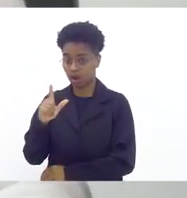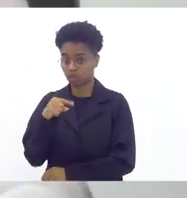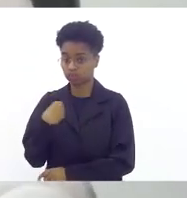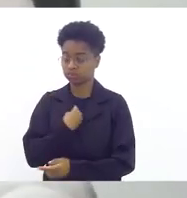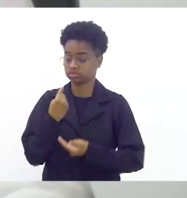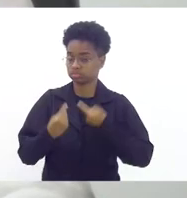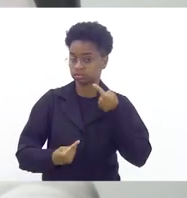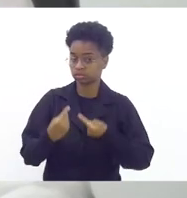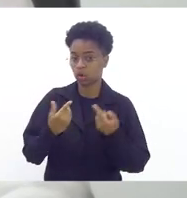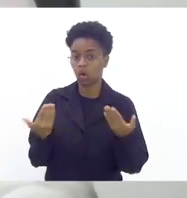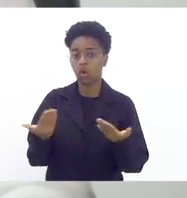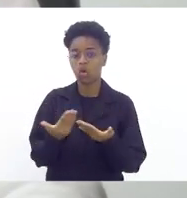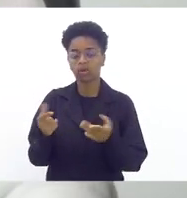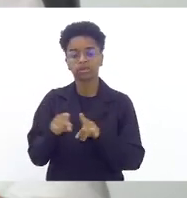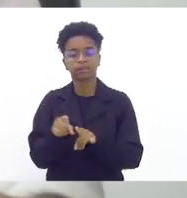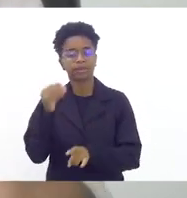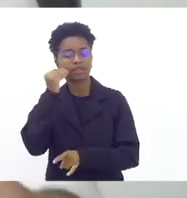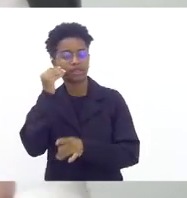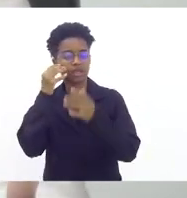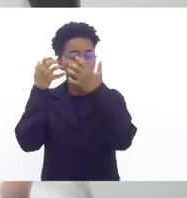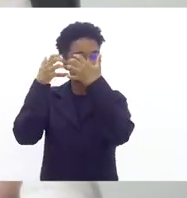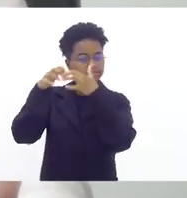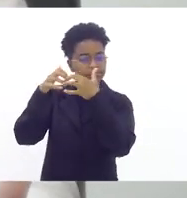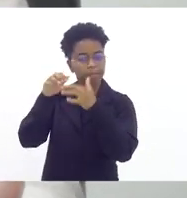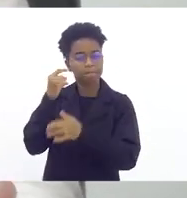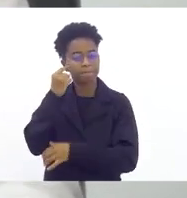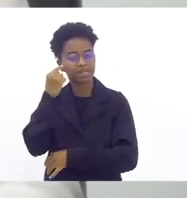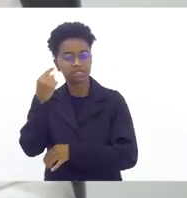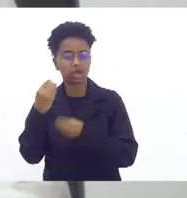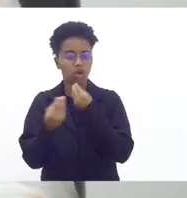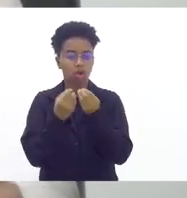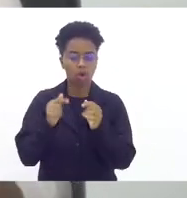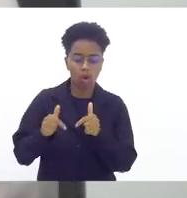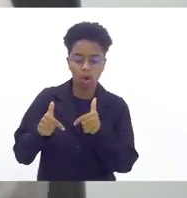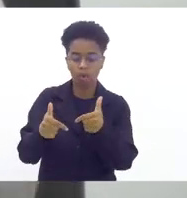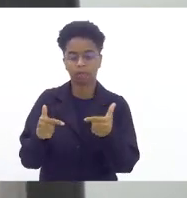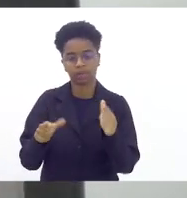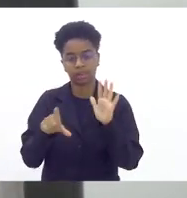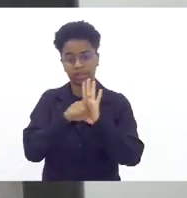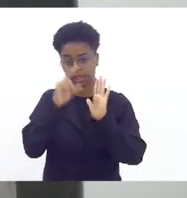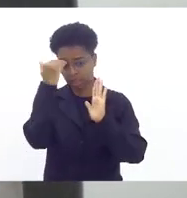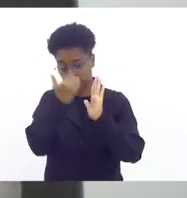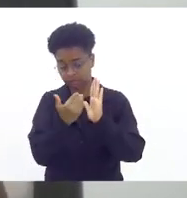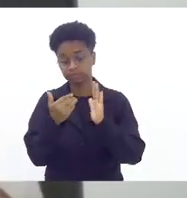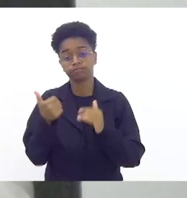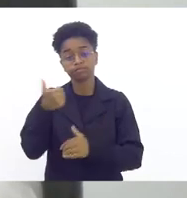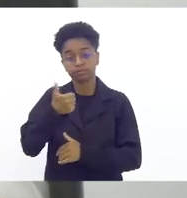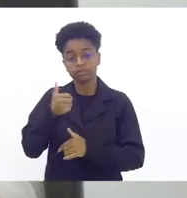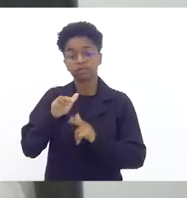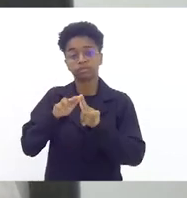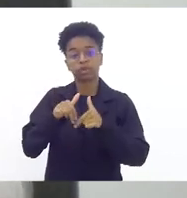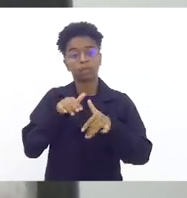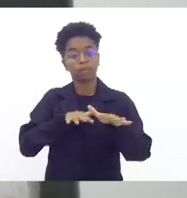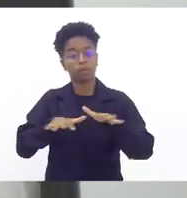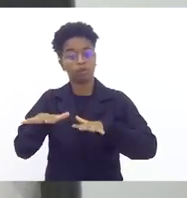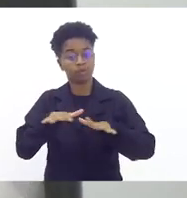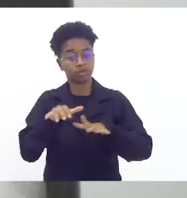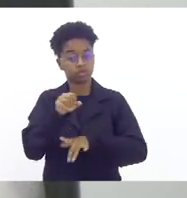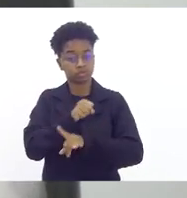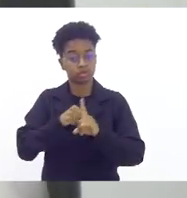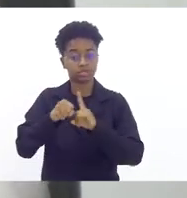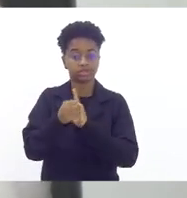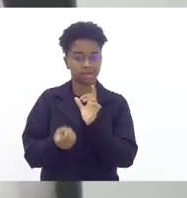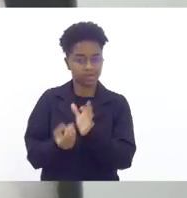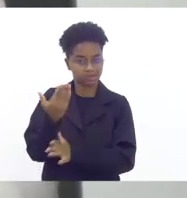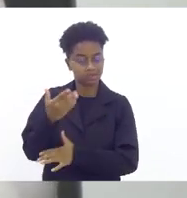hoje, a gente está tentando refletir, pensar a aplicabilidade dessas leis, primeiro é fruto do movimento social e aí eu quero